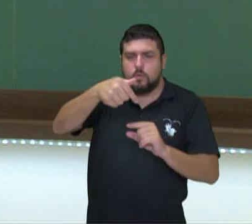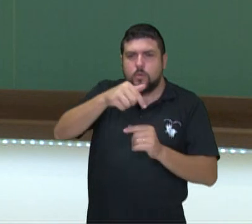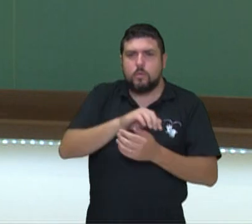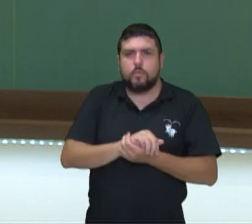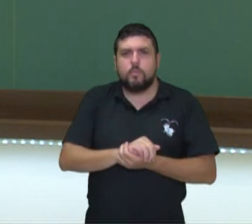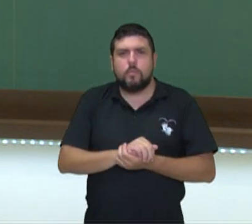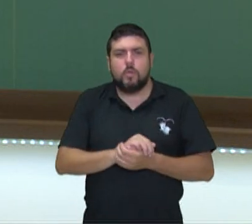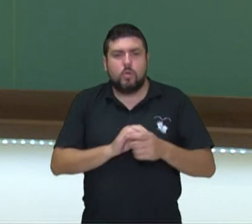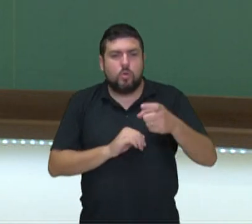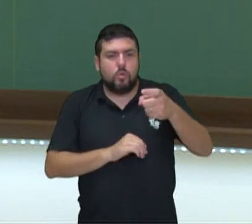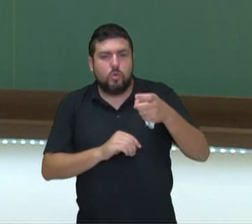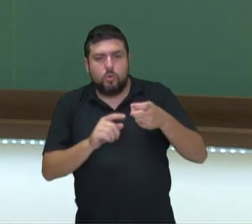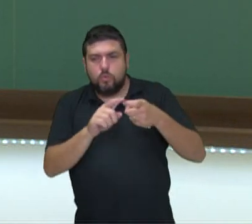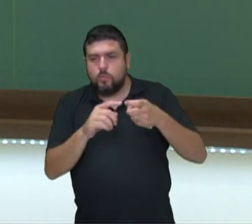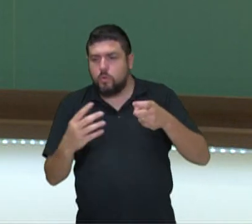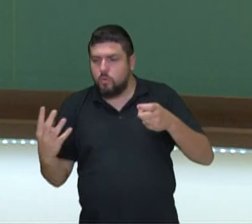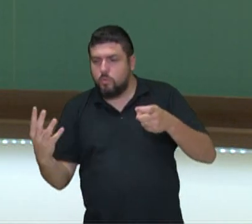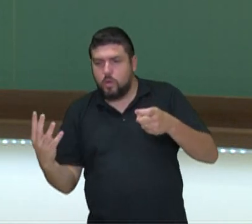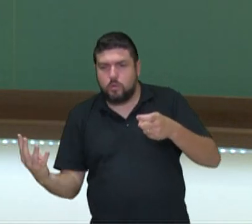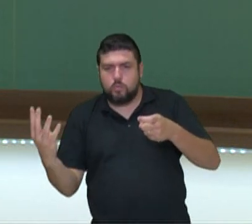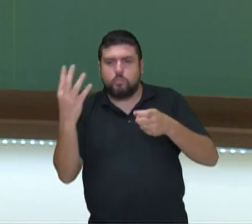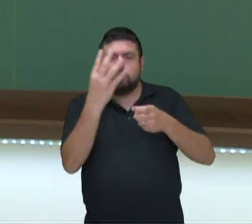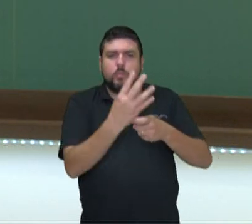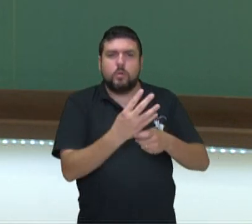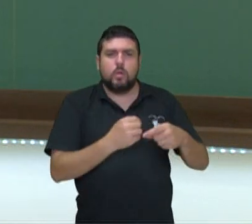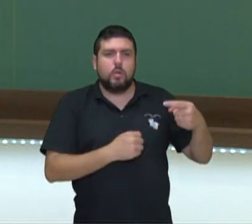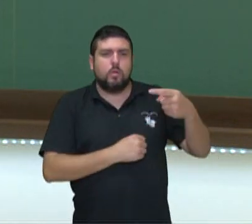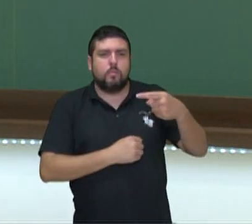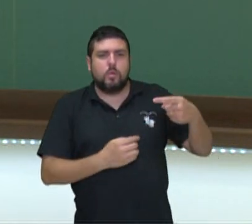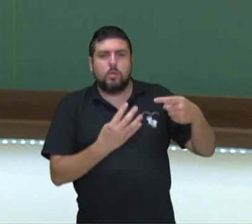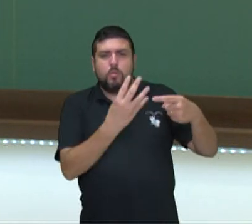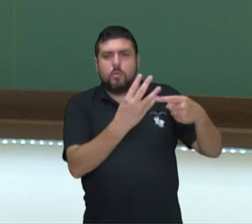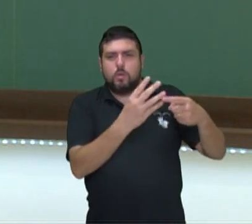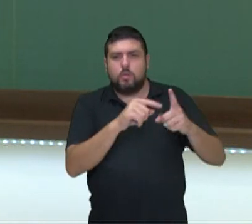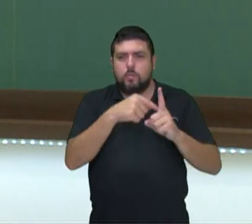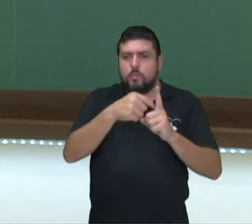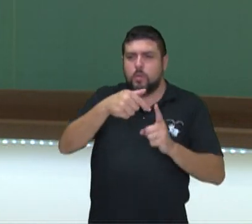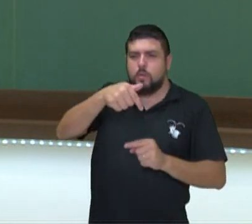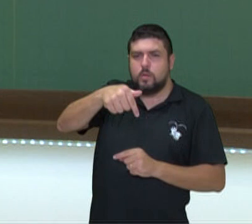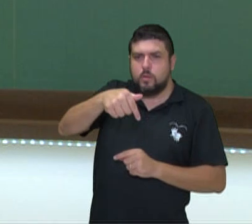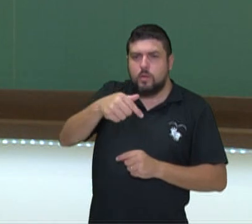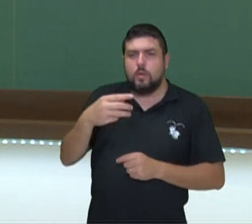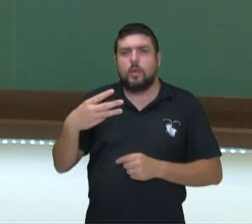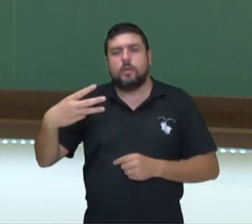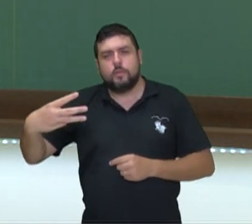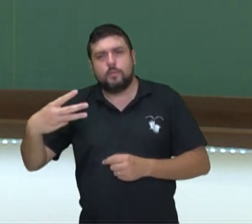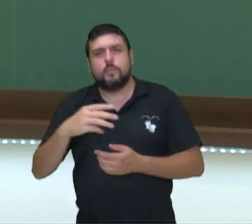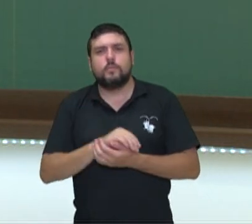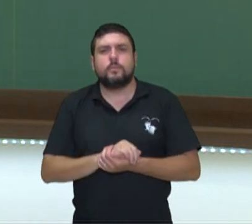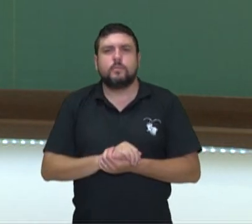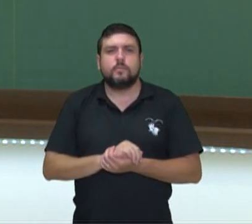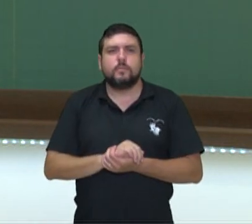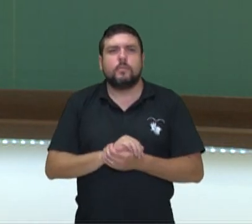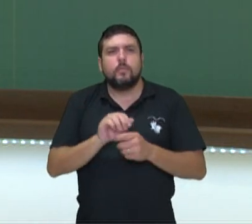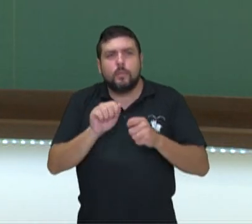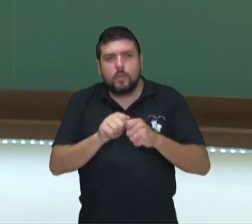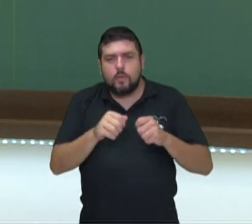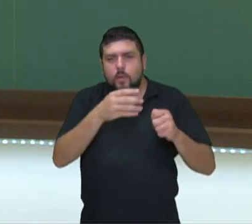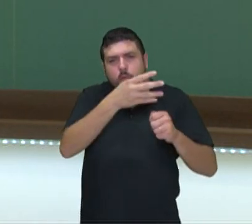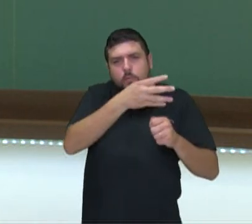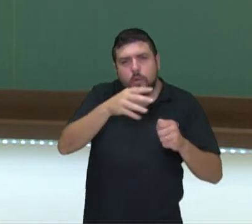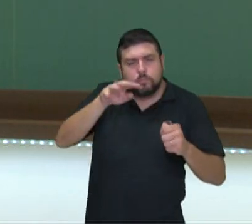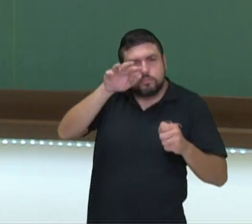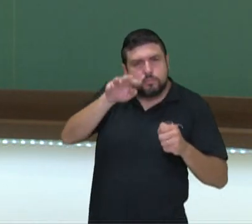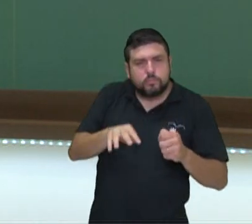no lugar do x, ele é negativo, com o 7, 3. E esquematize aqui uma tabela de valores.